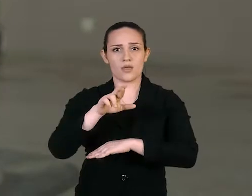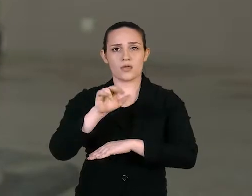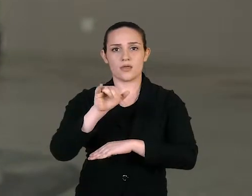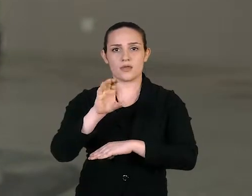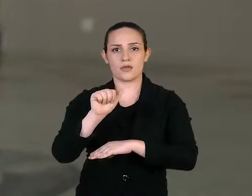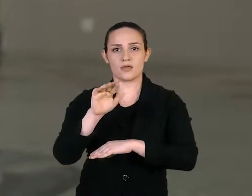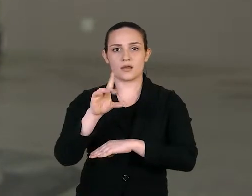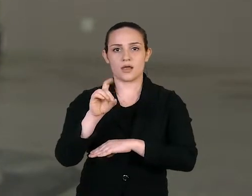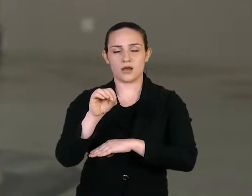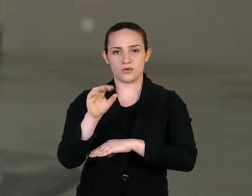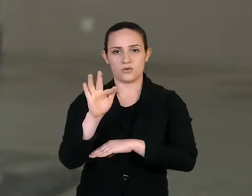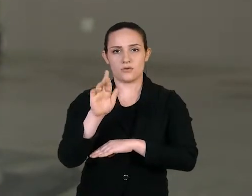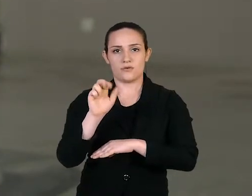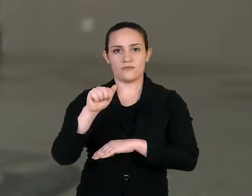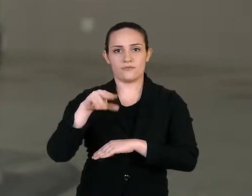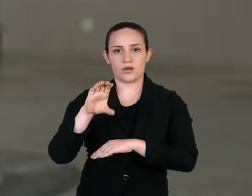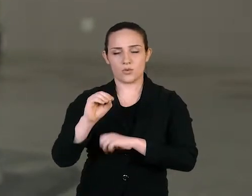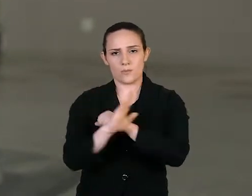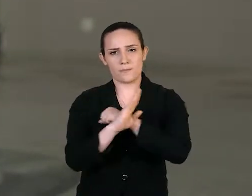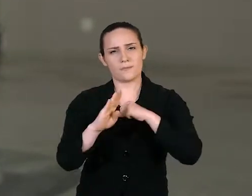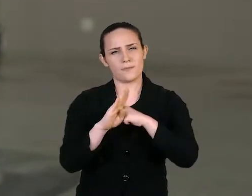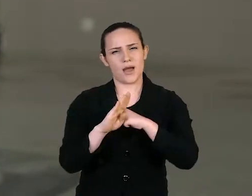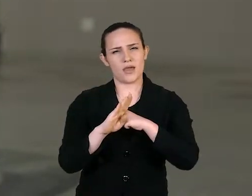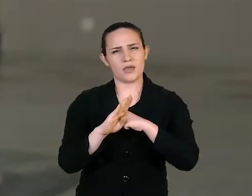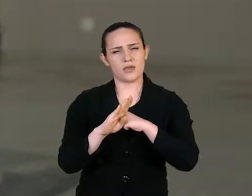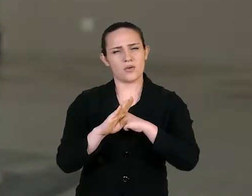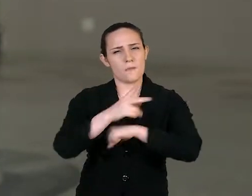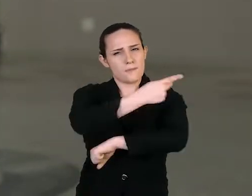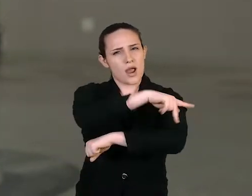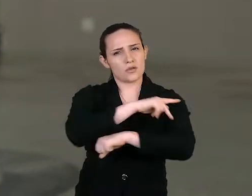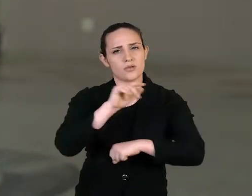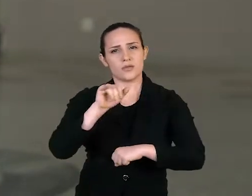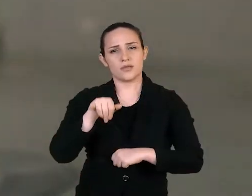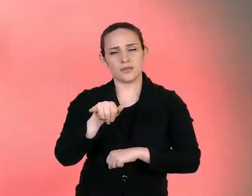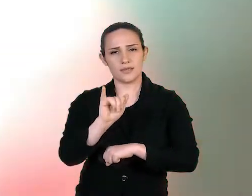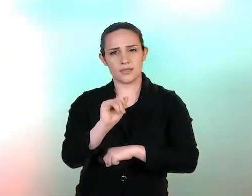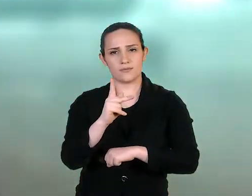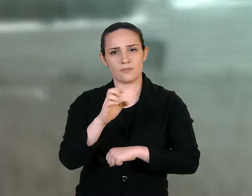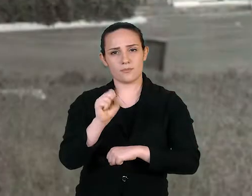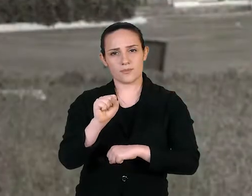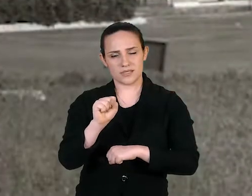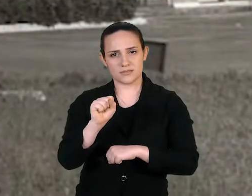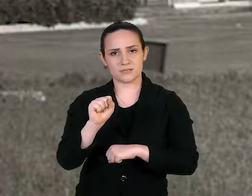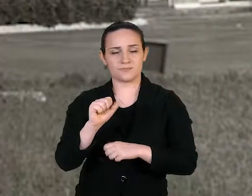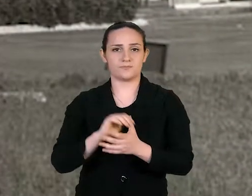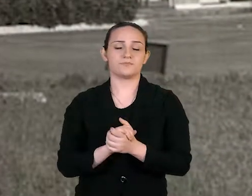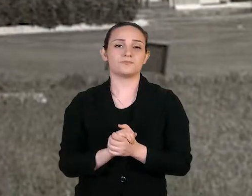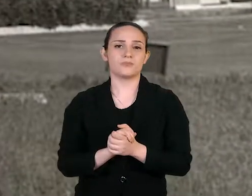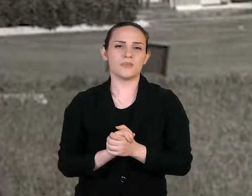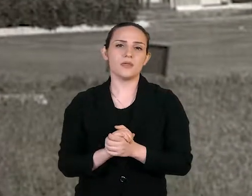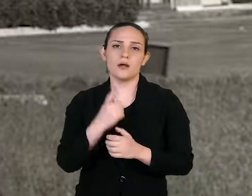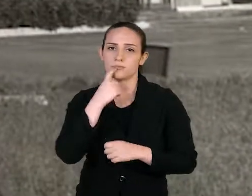bairro Parque dos Ipês, em Campo Grande, próximo à Avenida Júlio de Castilho.